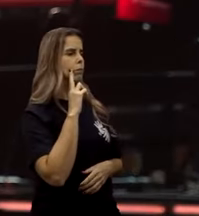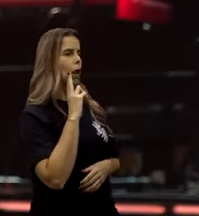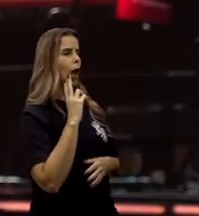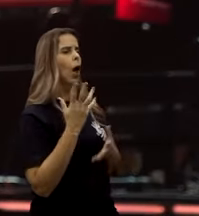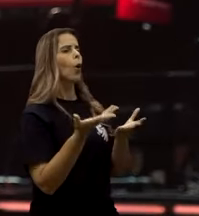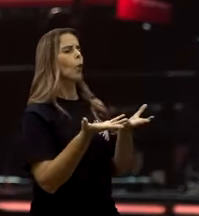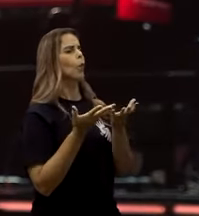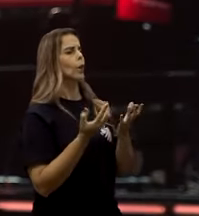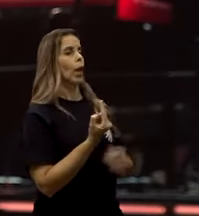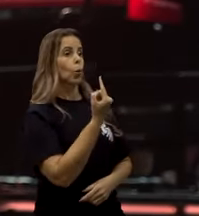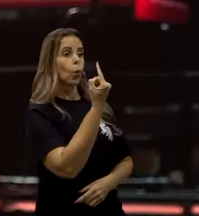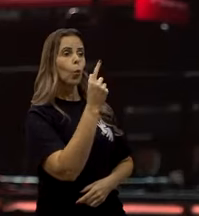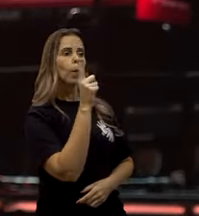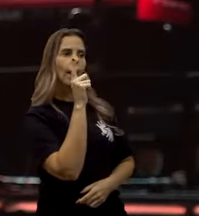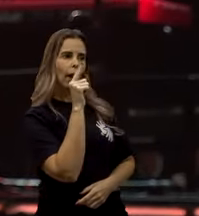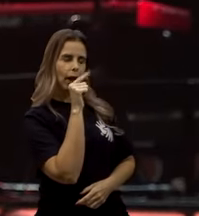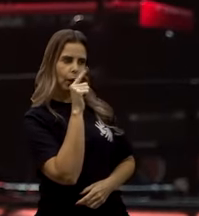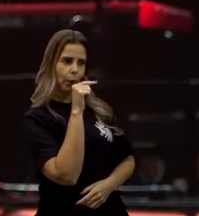uma Coca sem